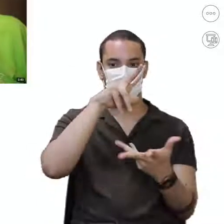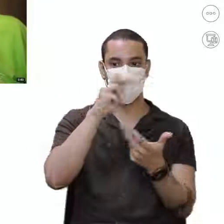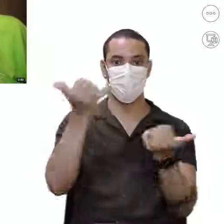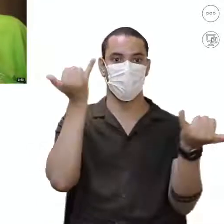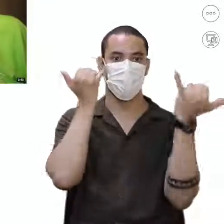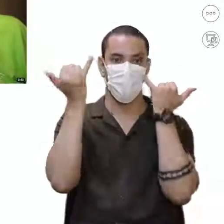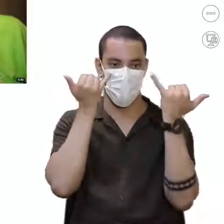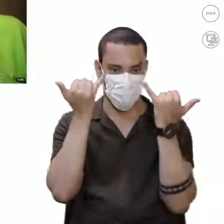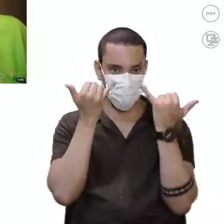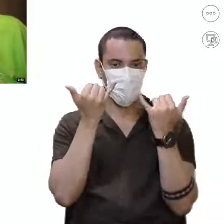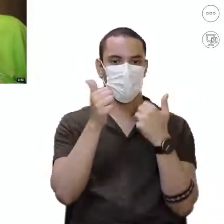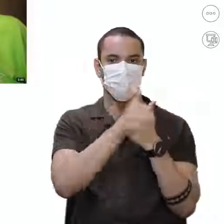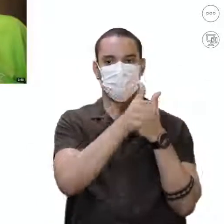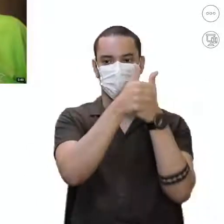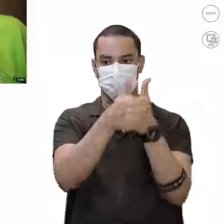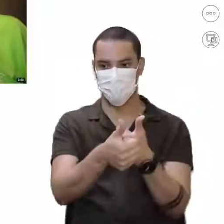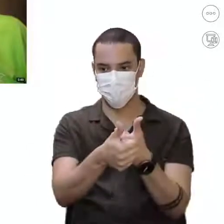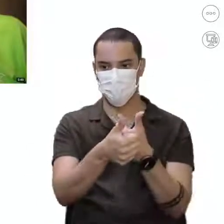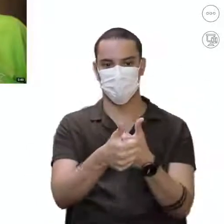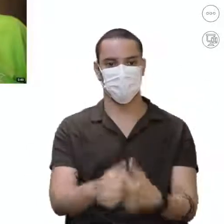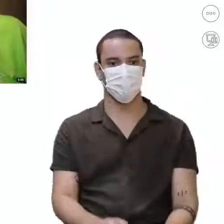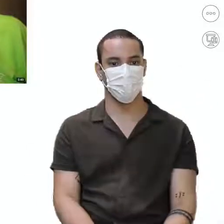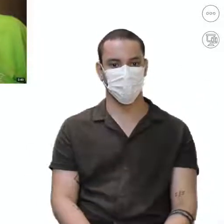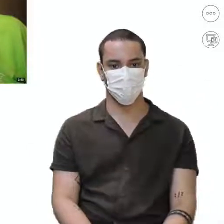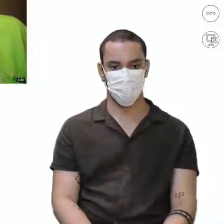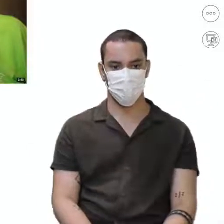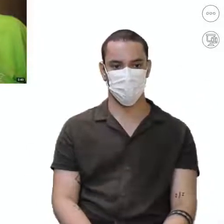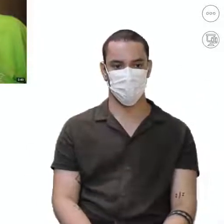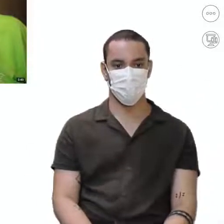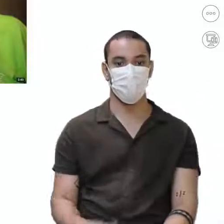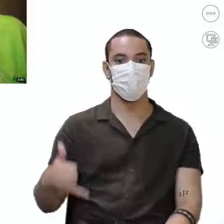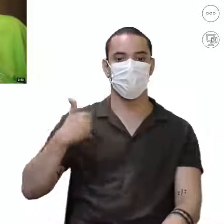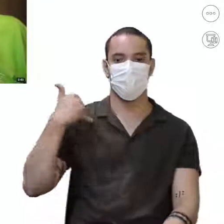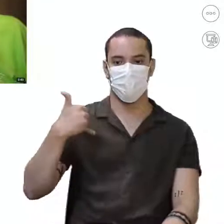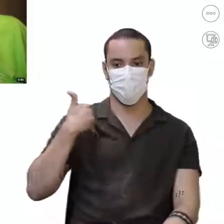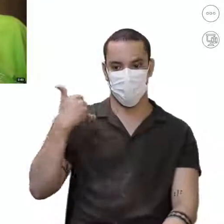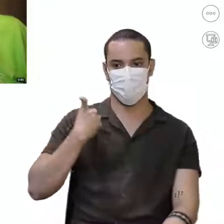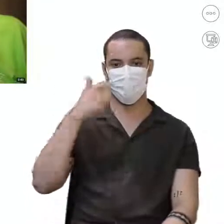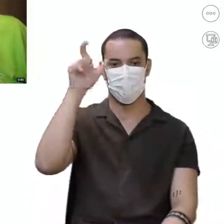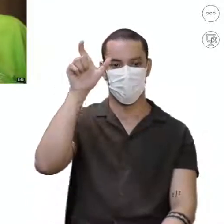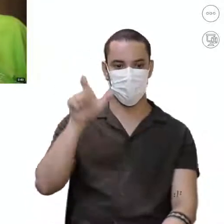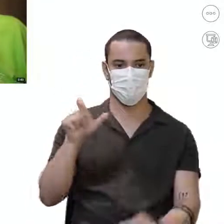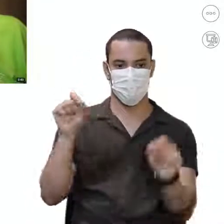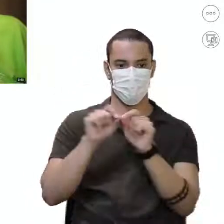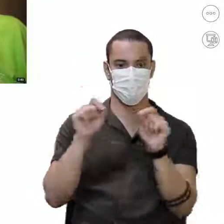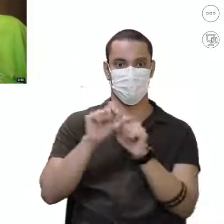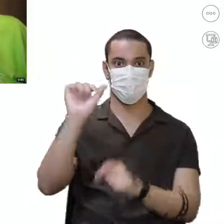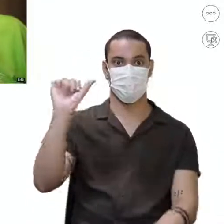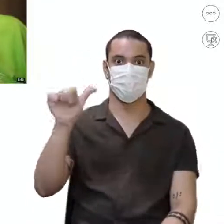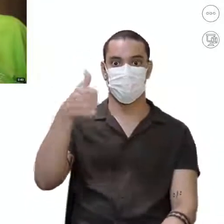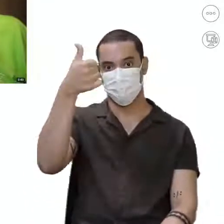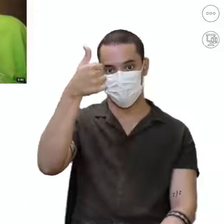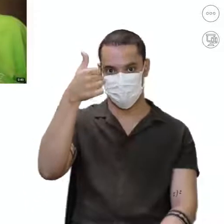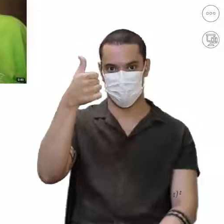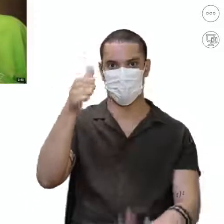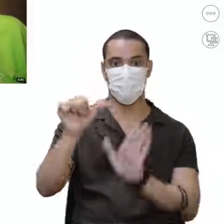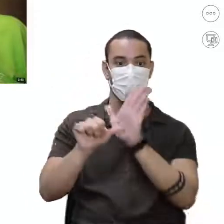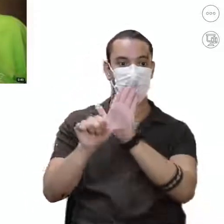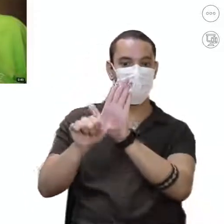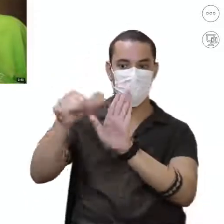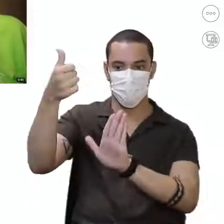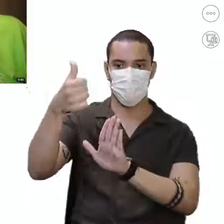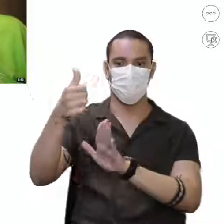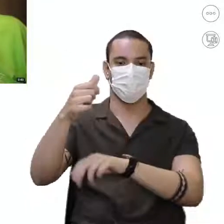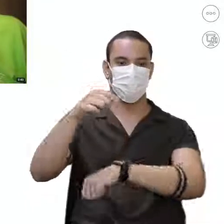certas informações depois de outras. Quantos anos tinha a pessoa quando fez sua primeira tatuagem? A